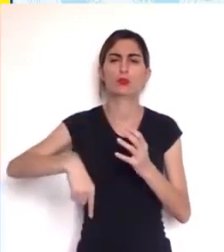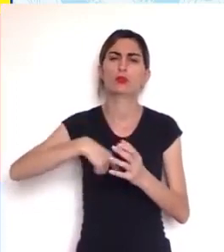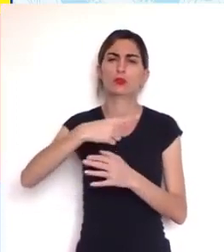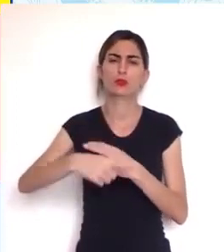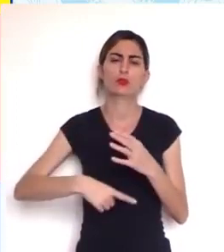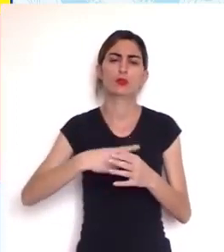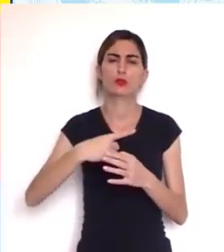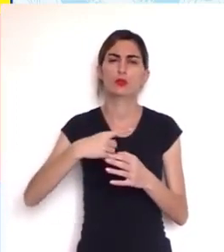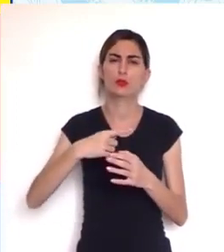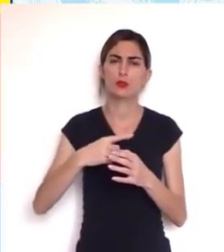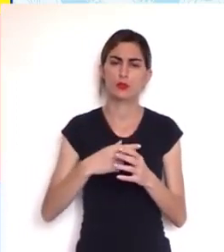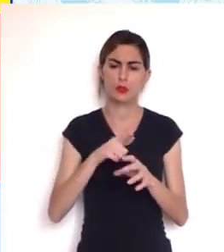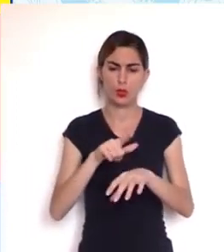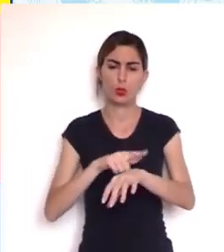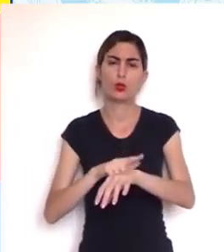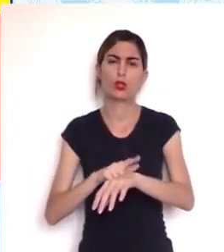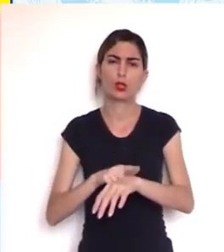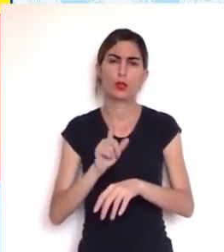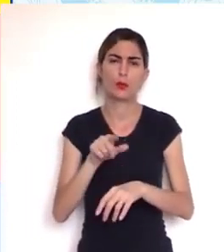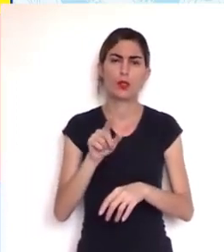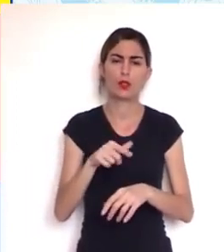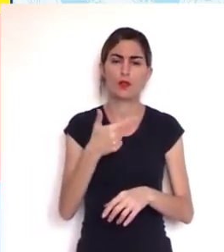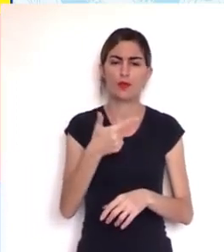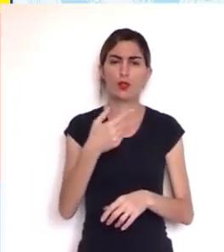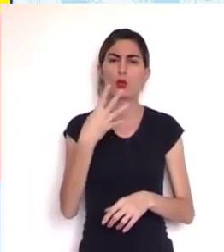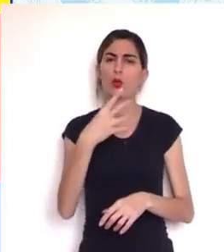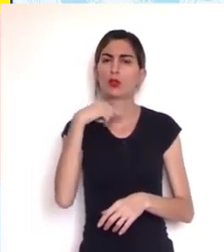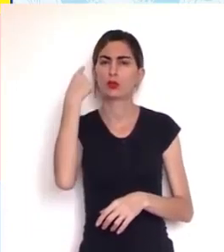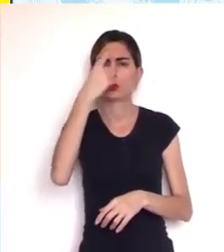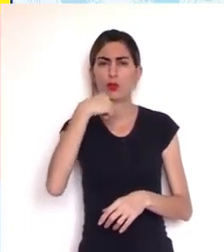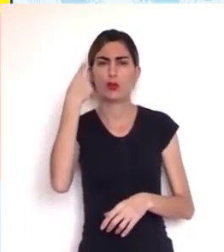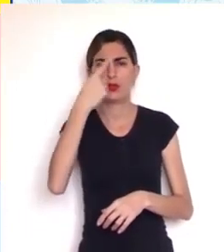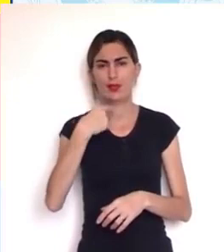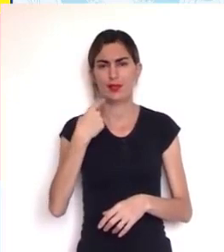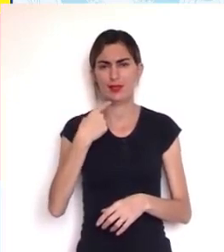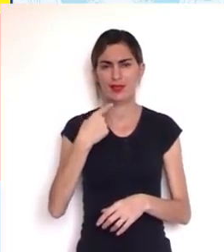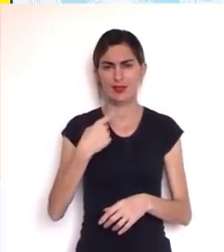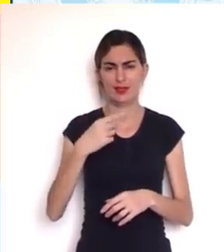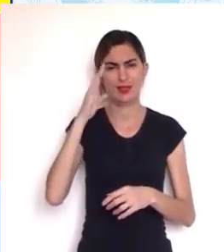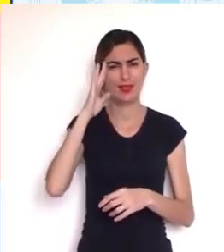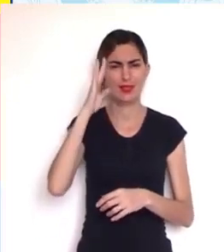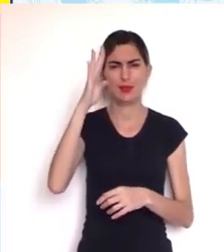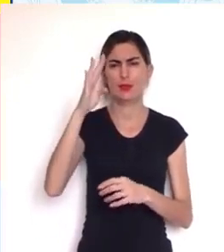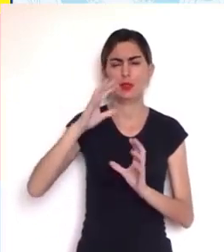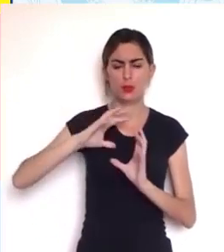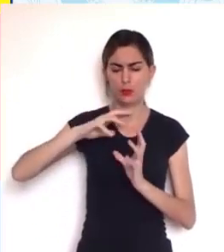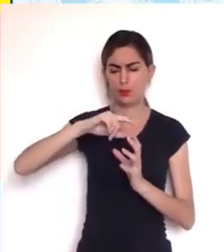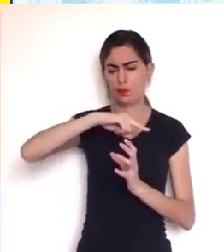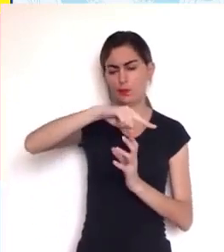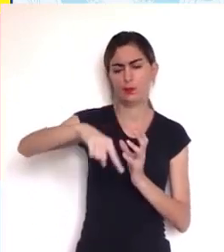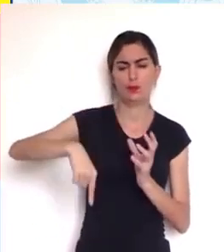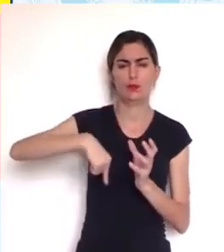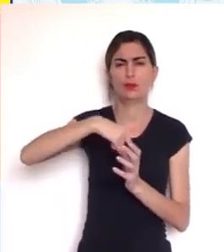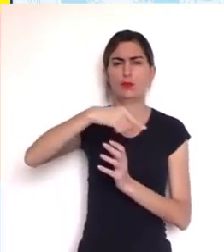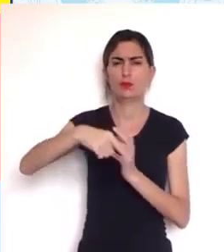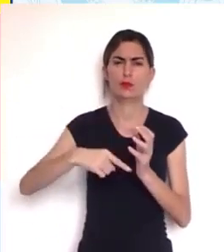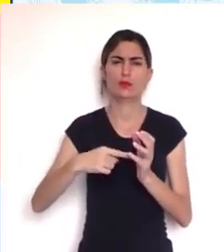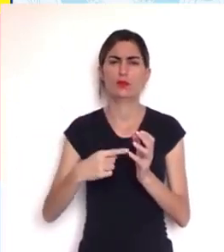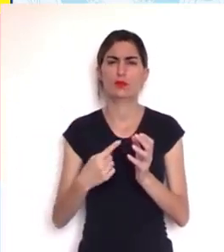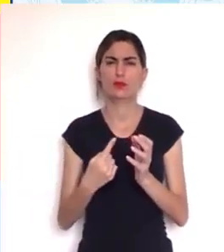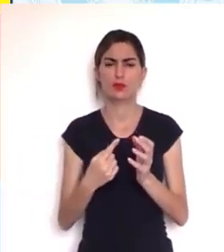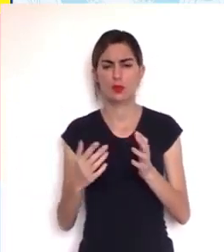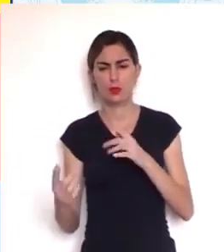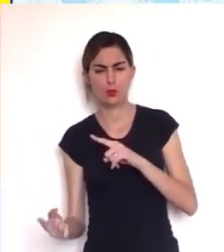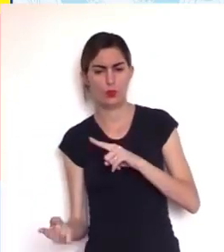para completar esse giro daí é de 24 horas. A principal consequência é a